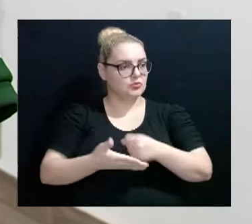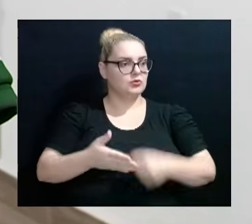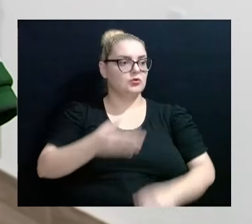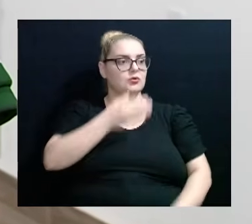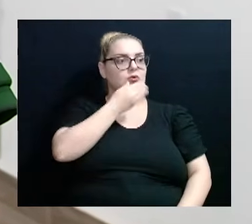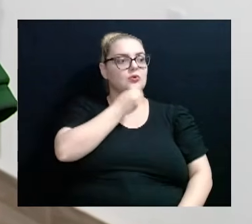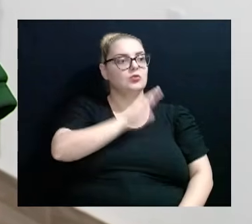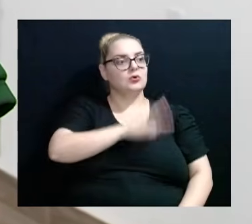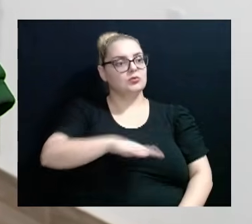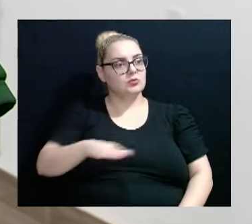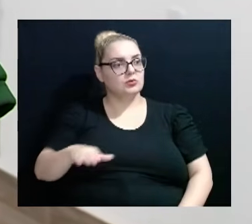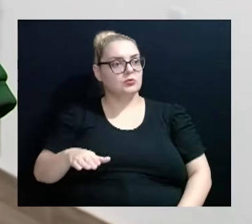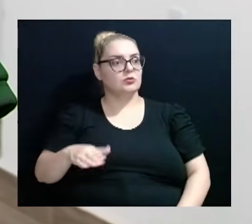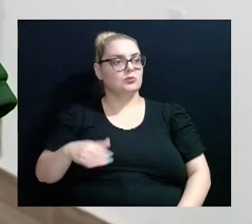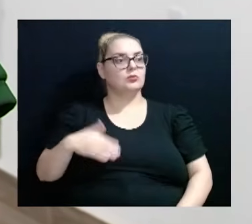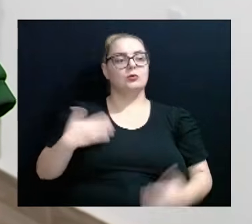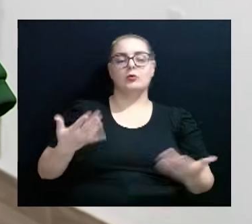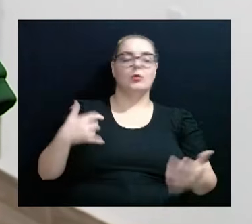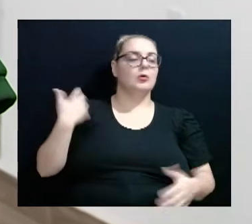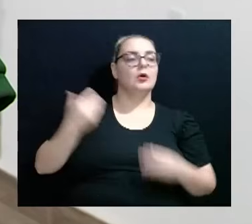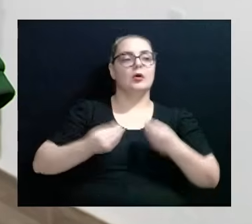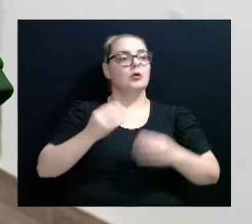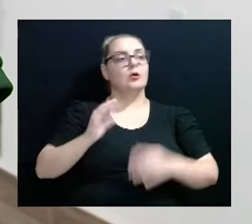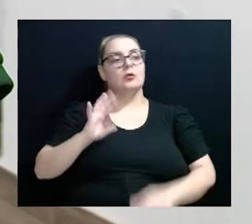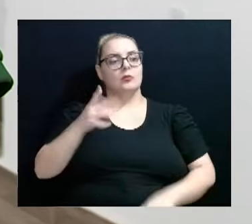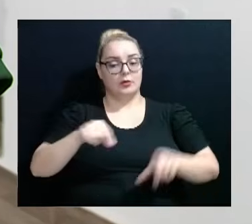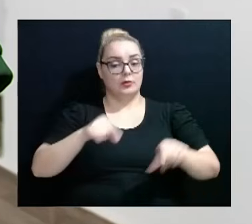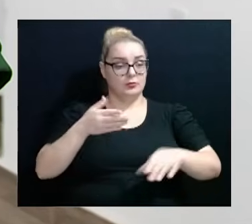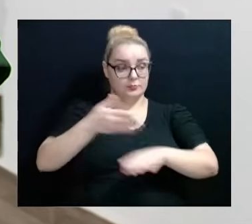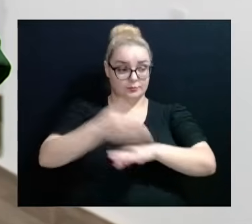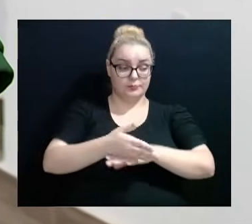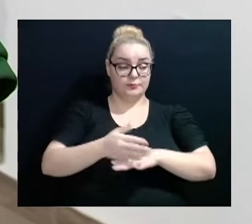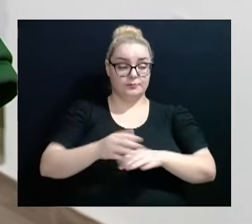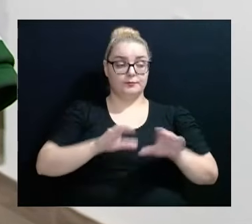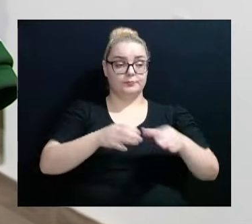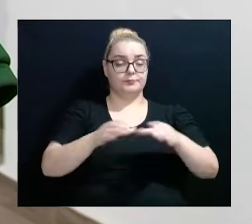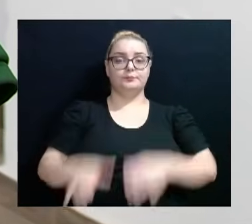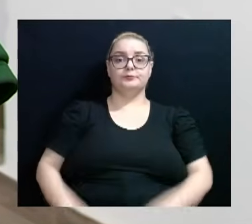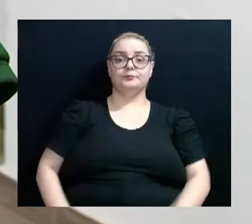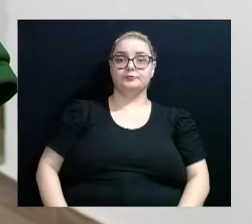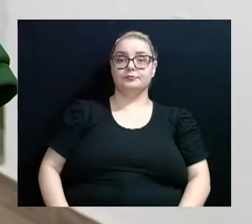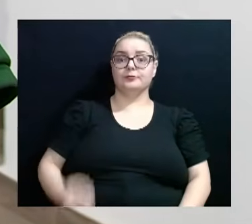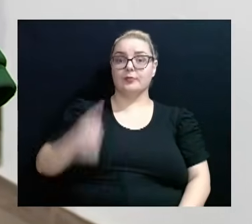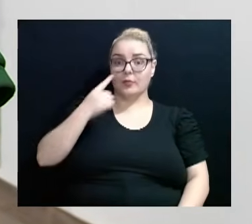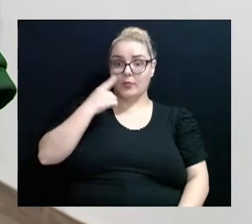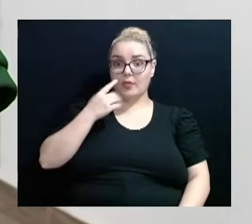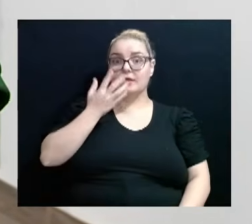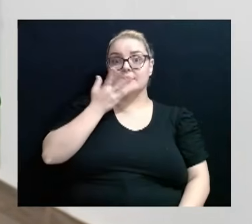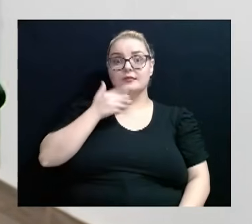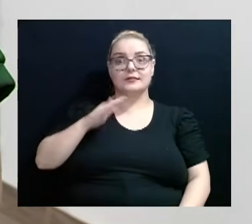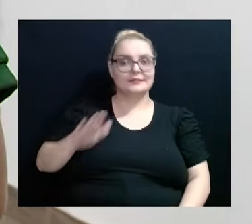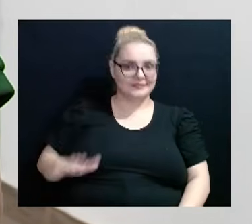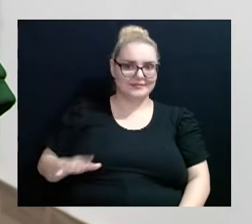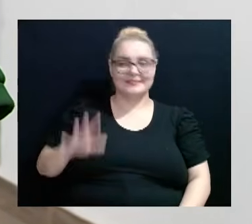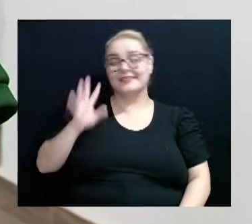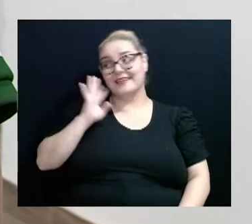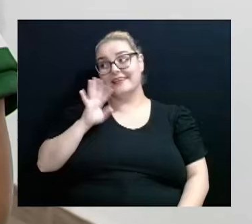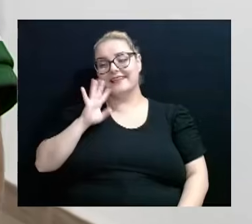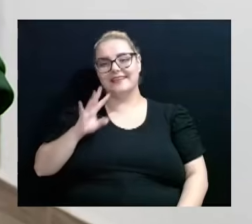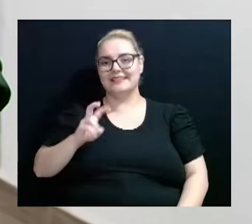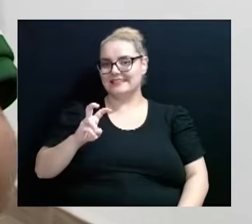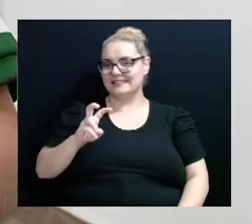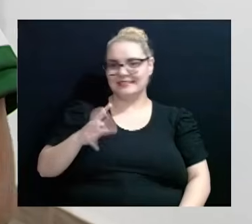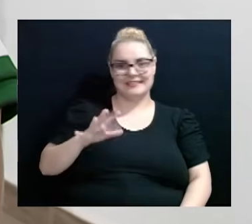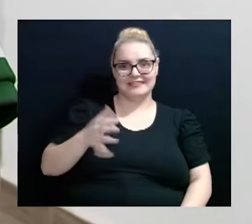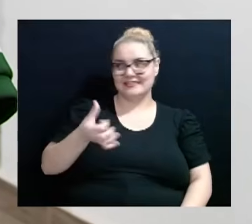categorias de base, os meninos começam com qual idade? Como é que funciona esse ingresso, né, nas equipes? Olha, eu já vi crianças bem pequenas, que é